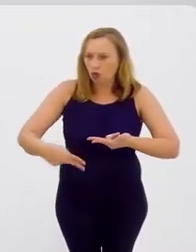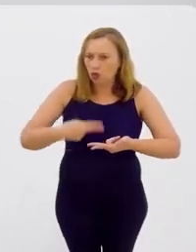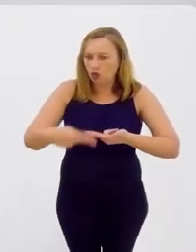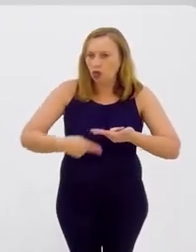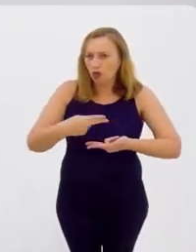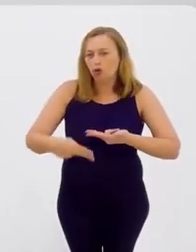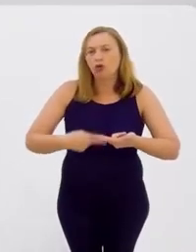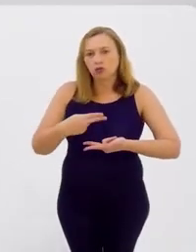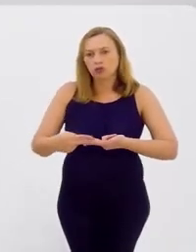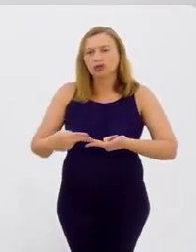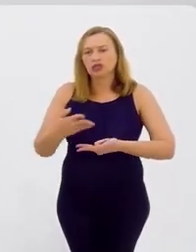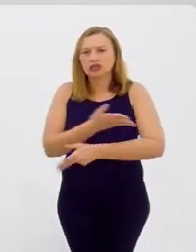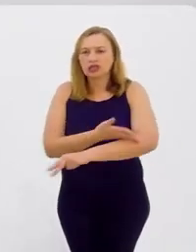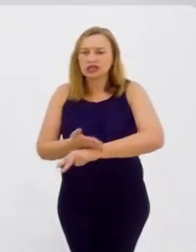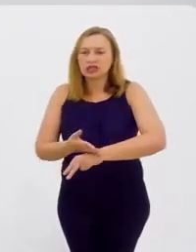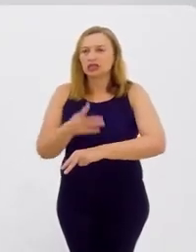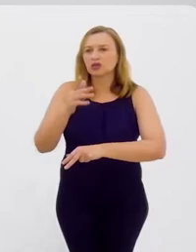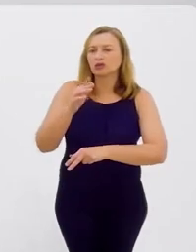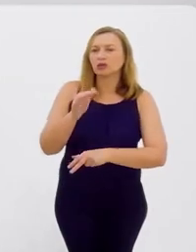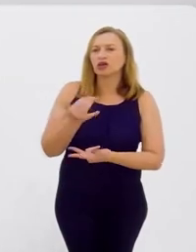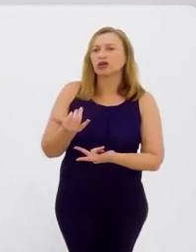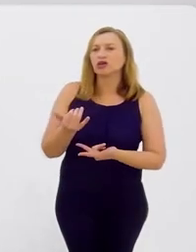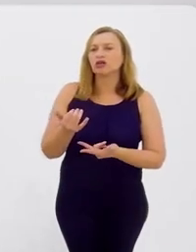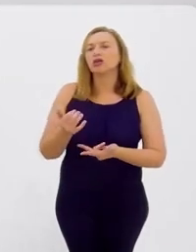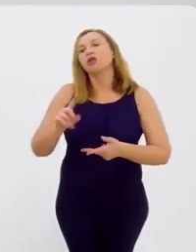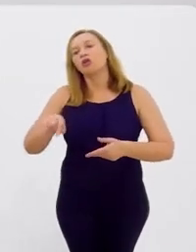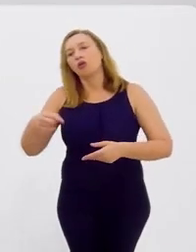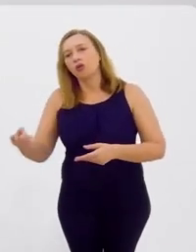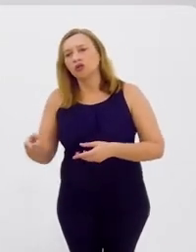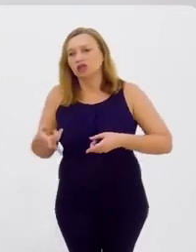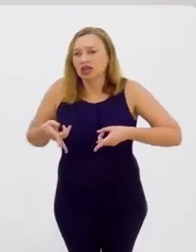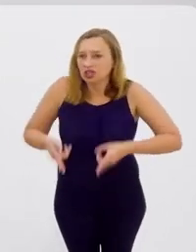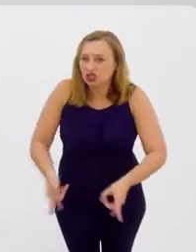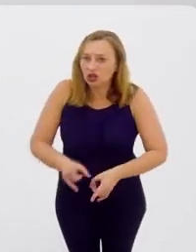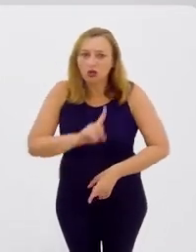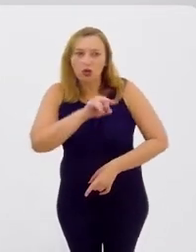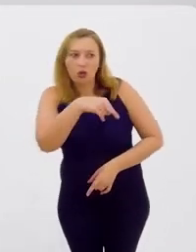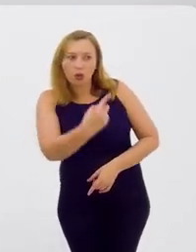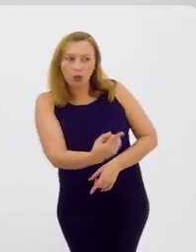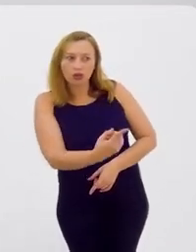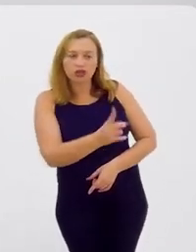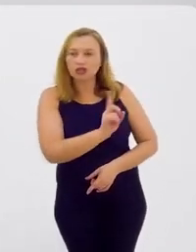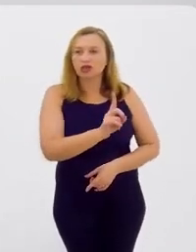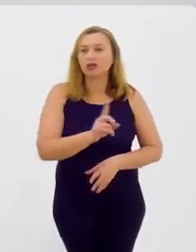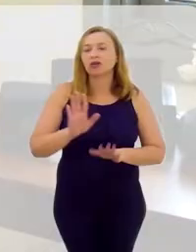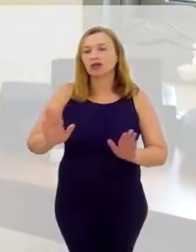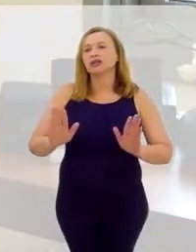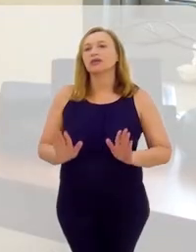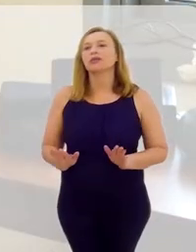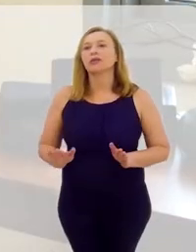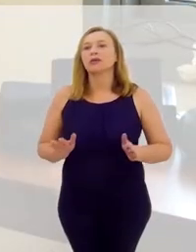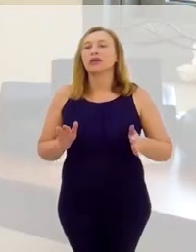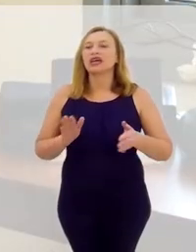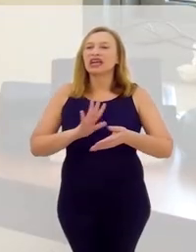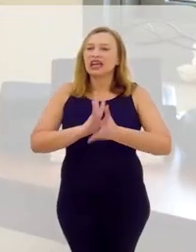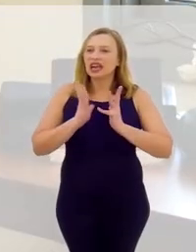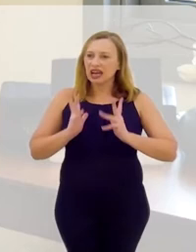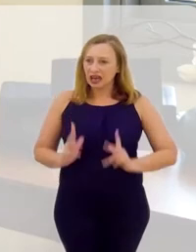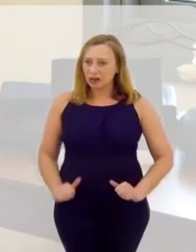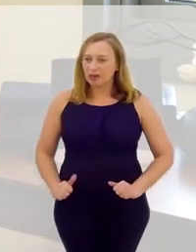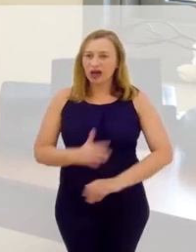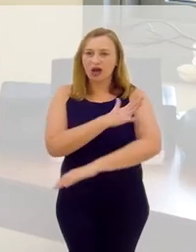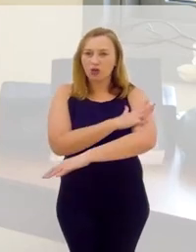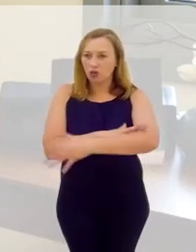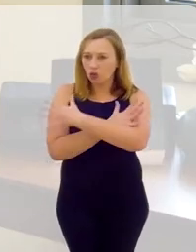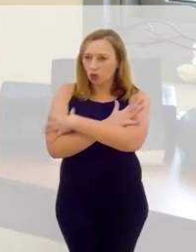branco, algumas vão ao caixão, outras não vão ao caixão. A de vocês, como é? Essa parte